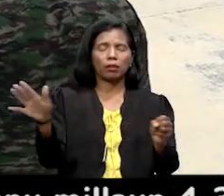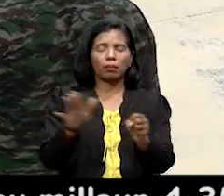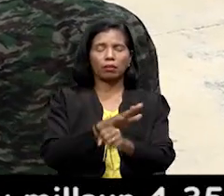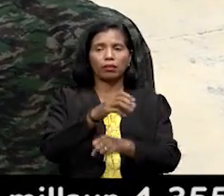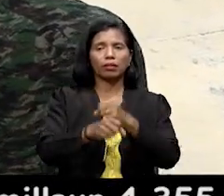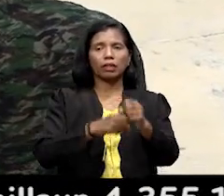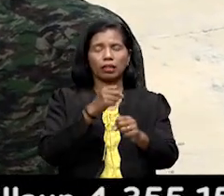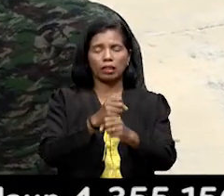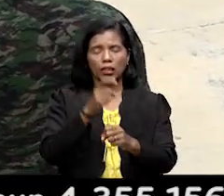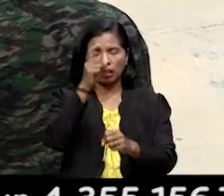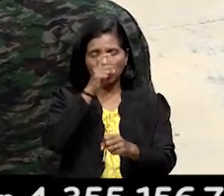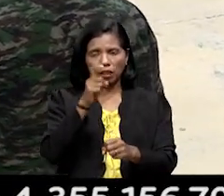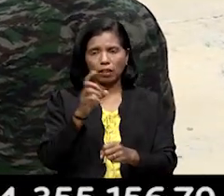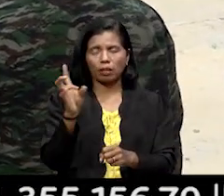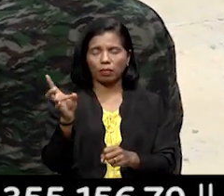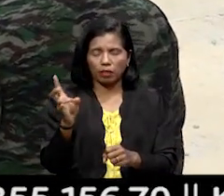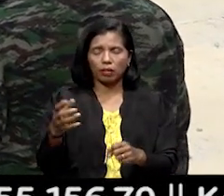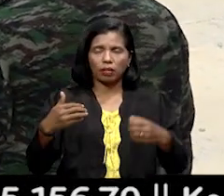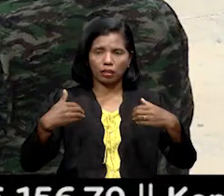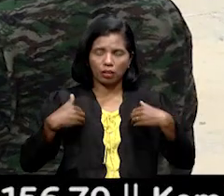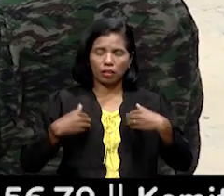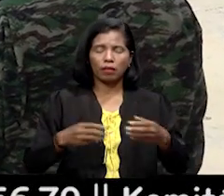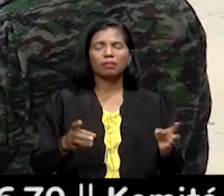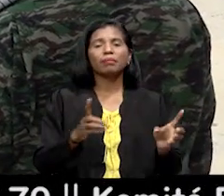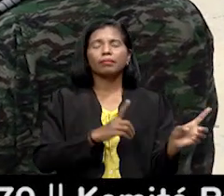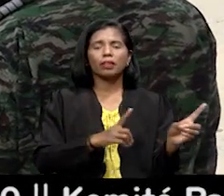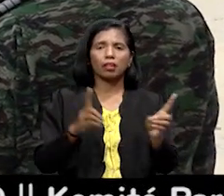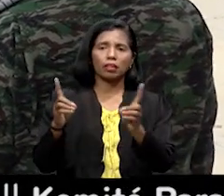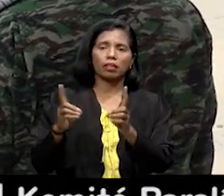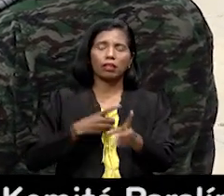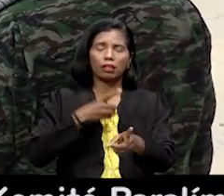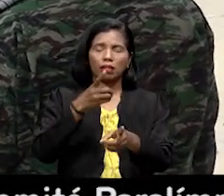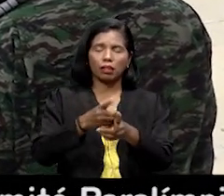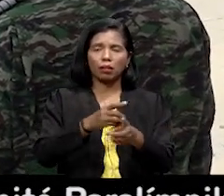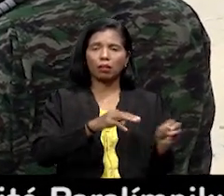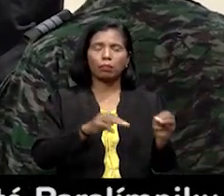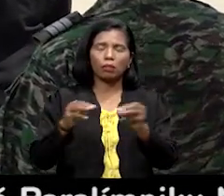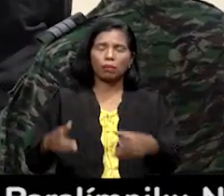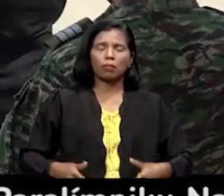nulu. Ni ia direitu atu pasa ba vida civil. No prefere vice-chefe estadu